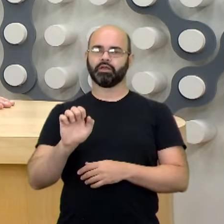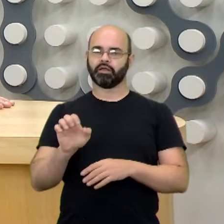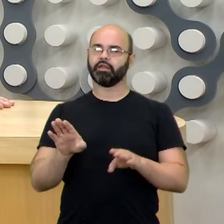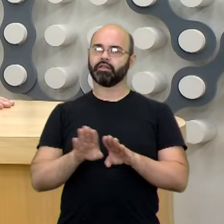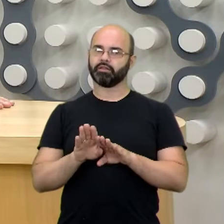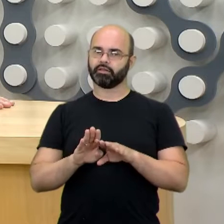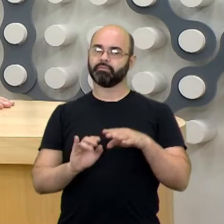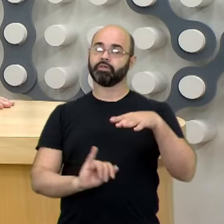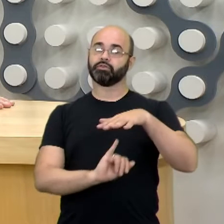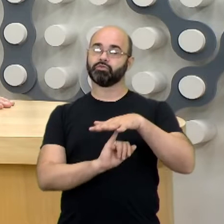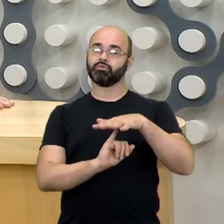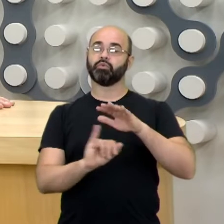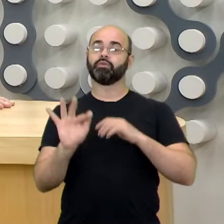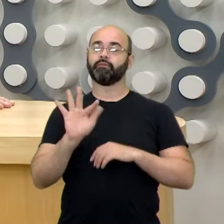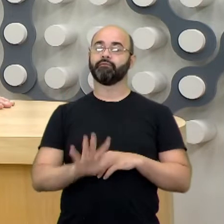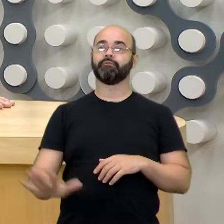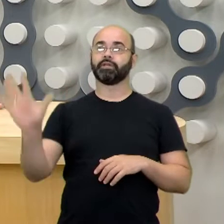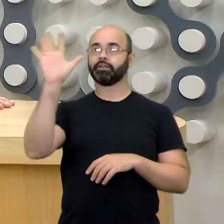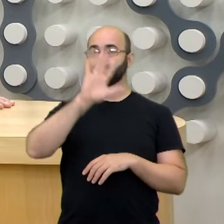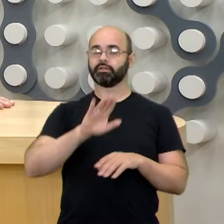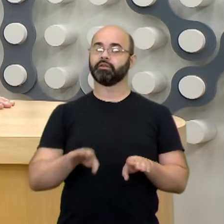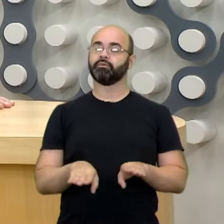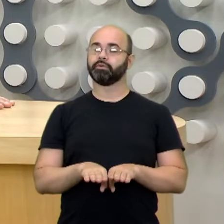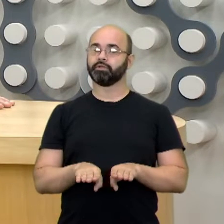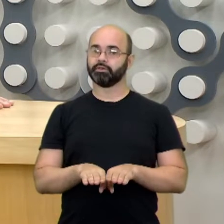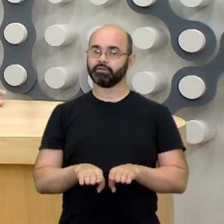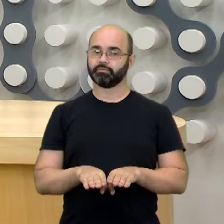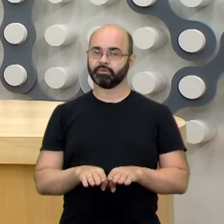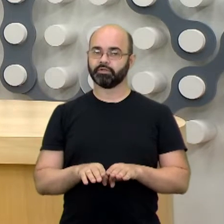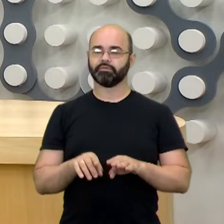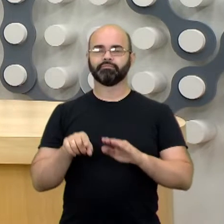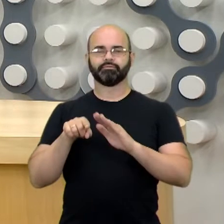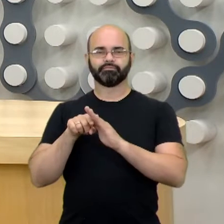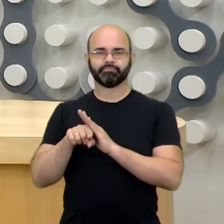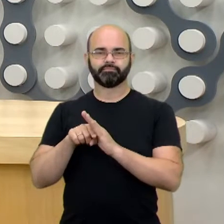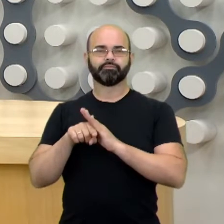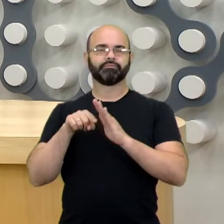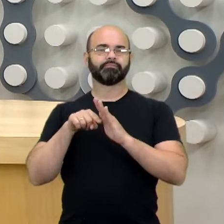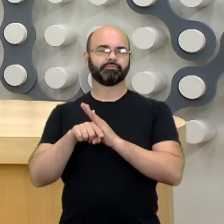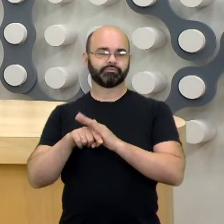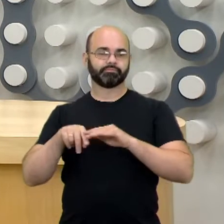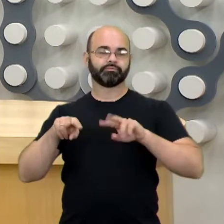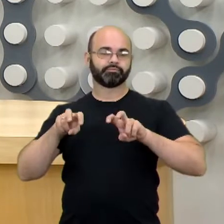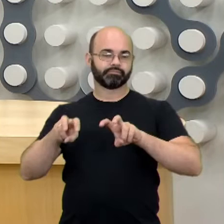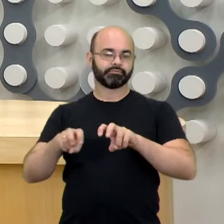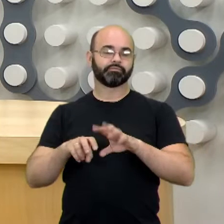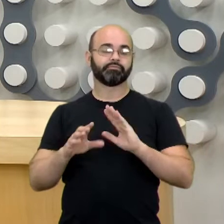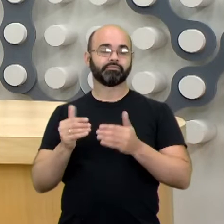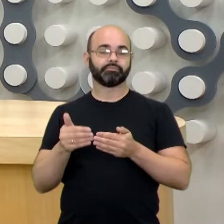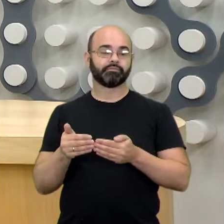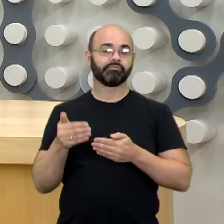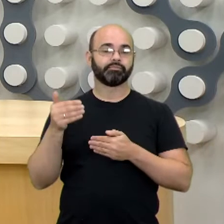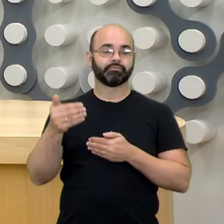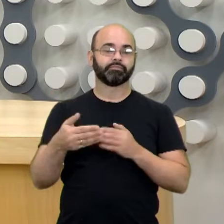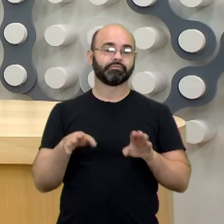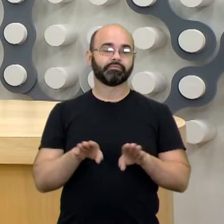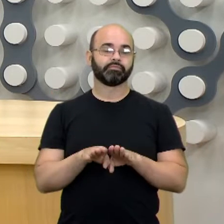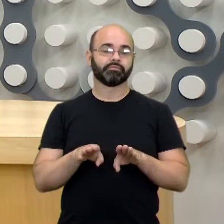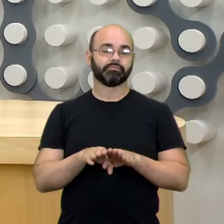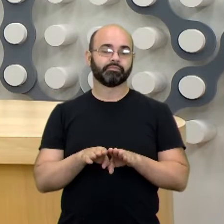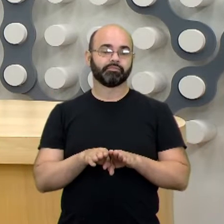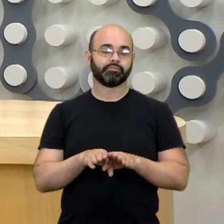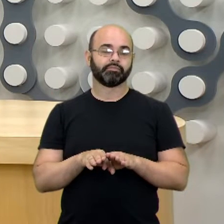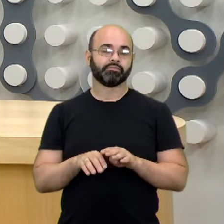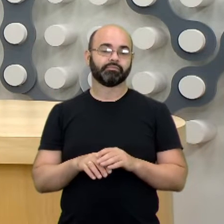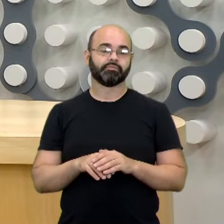instituto federal, sobre essas questões daí das pesquisas, mas ele tem um além, né, ele fala sobre questões, principalmente